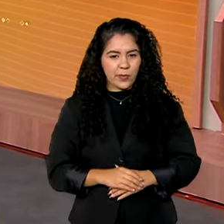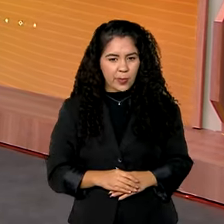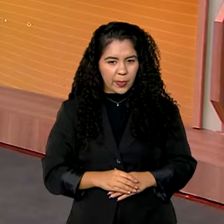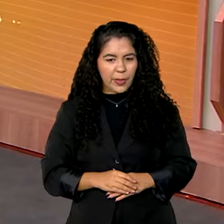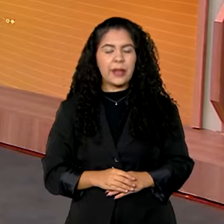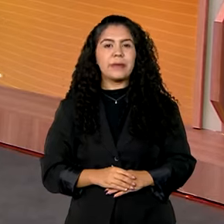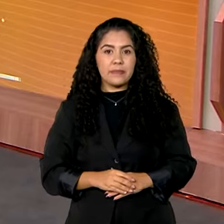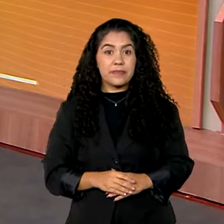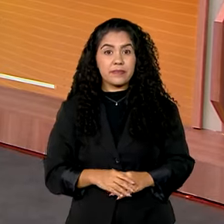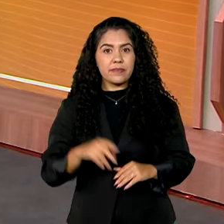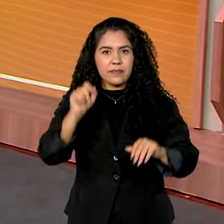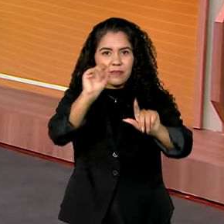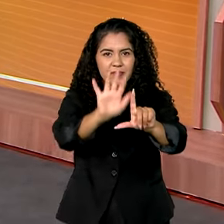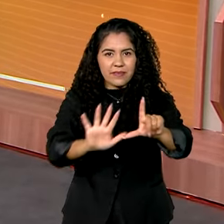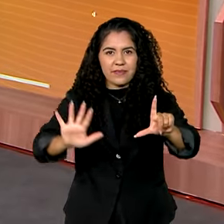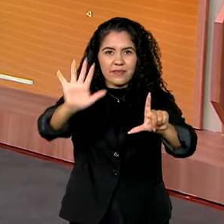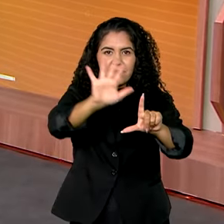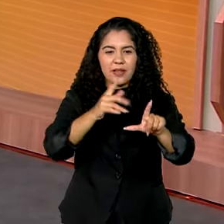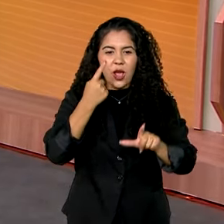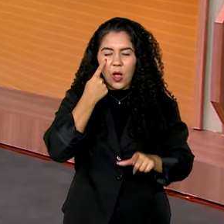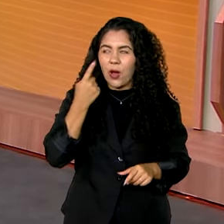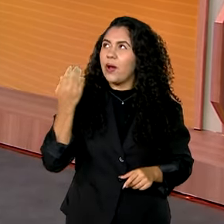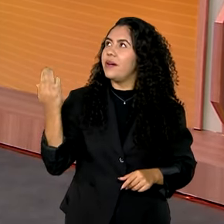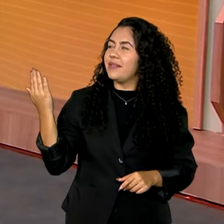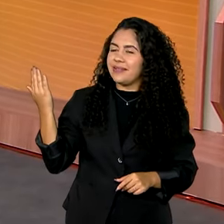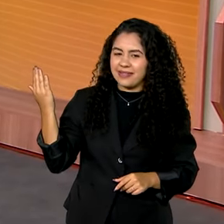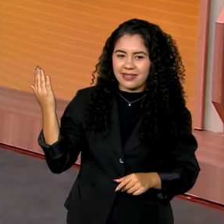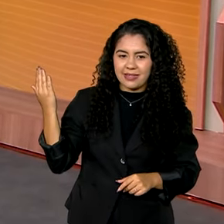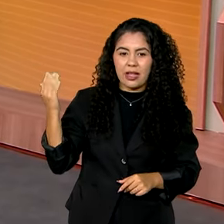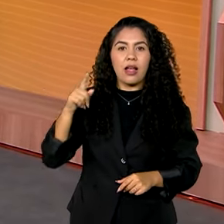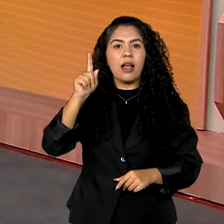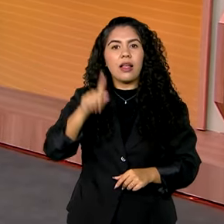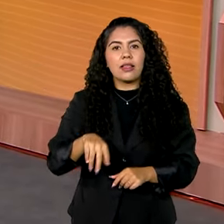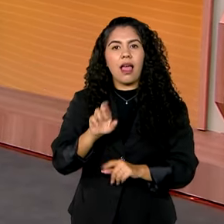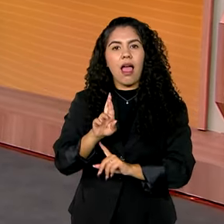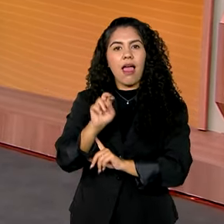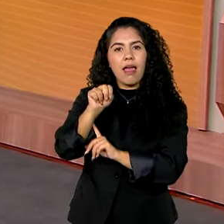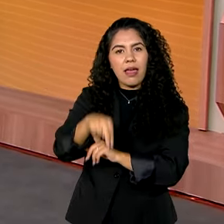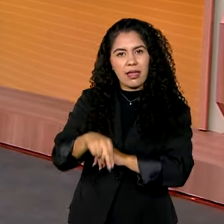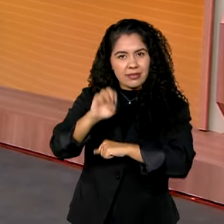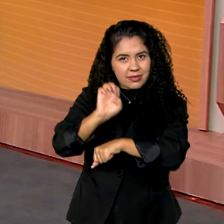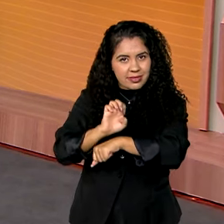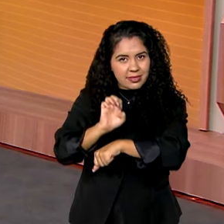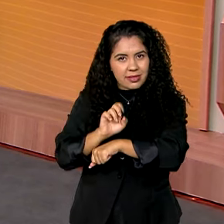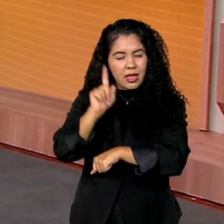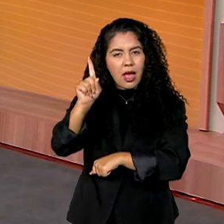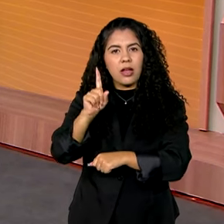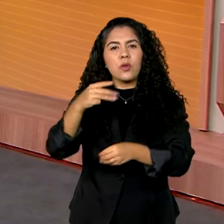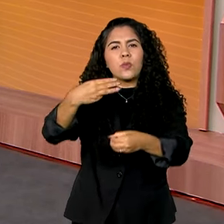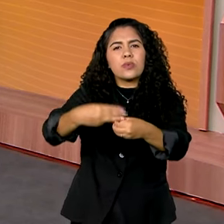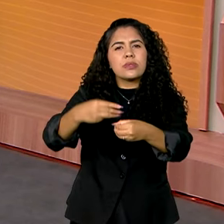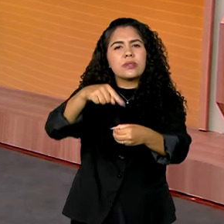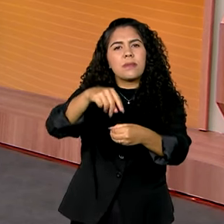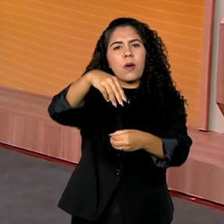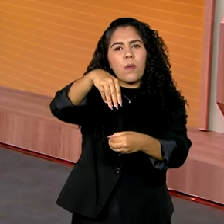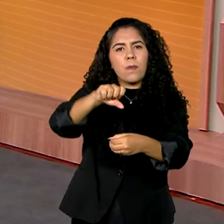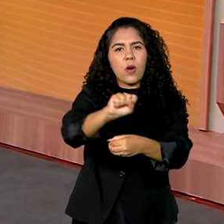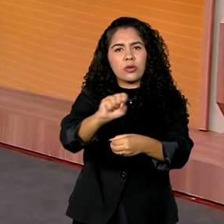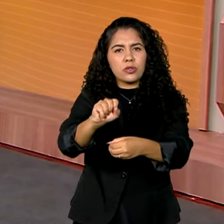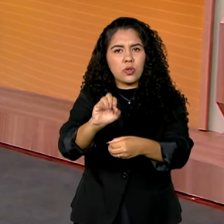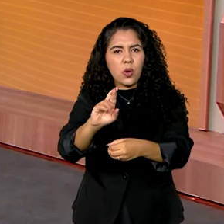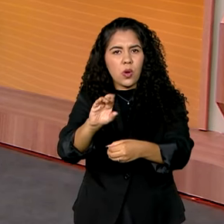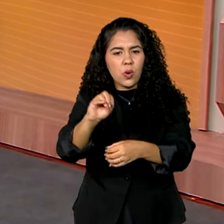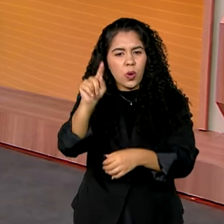vê no mapa aí, ó, a gente tem Mossoró, no Rio Grande do Norte, a população aí de quase 300 mil